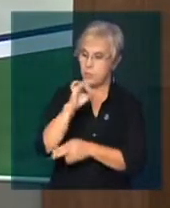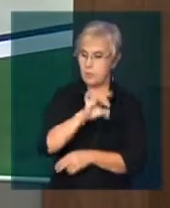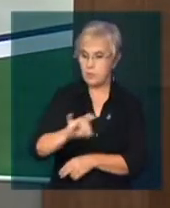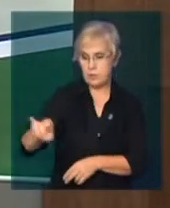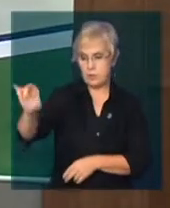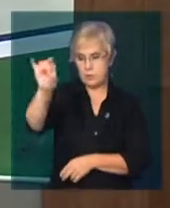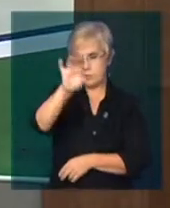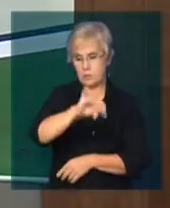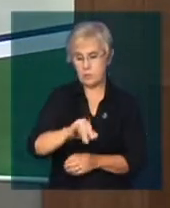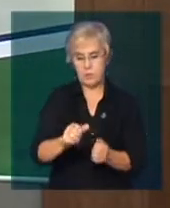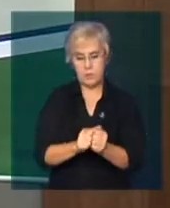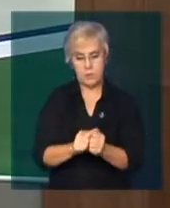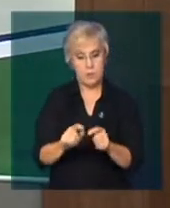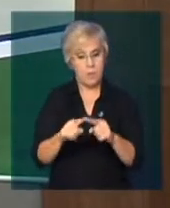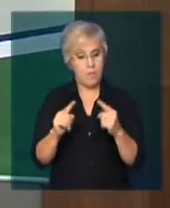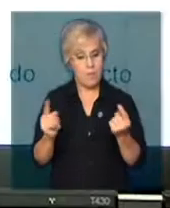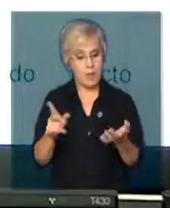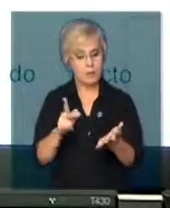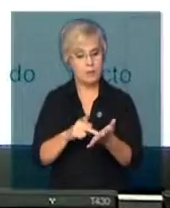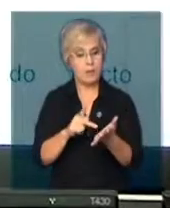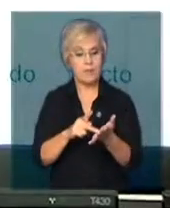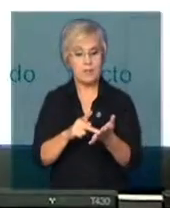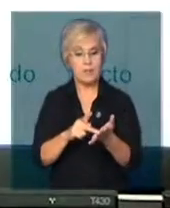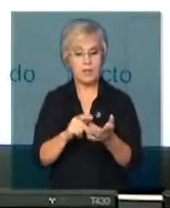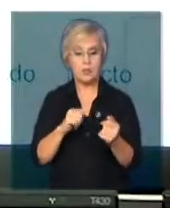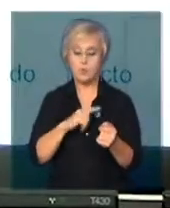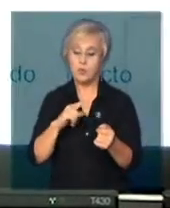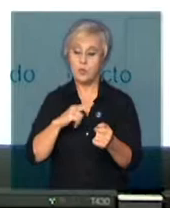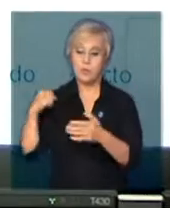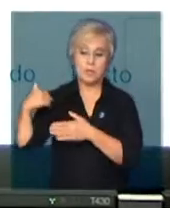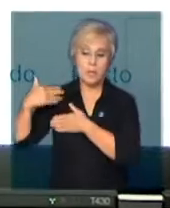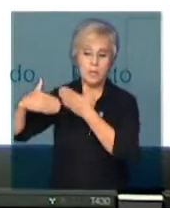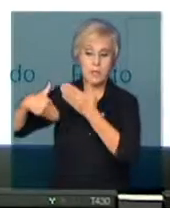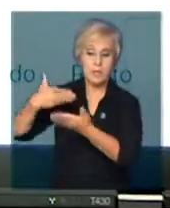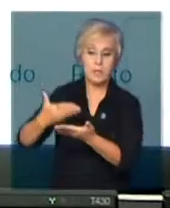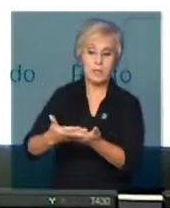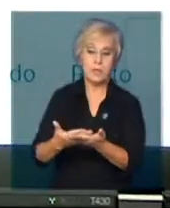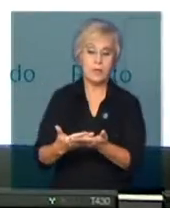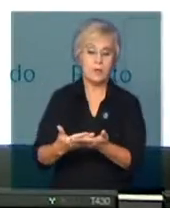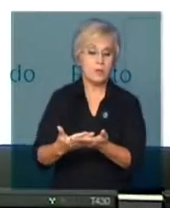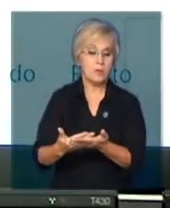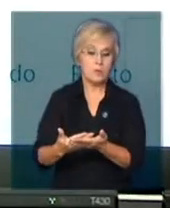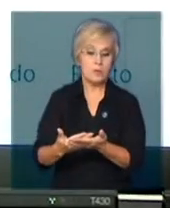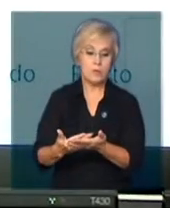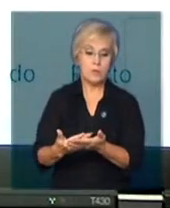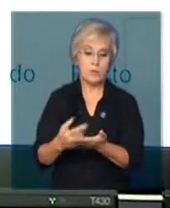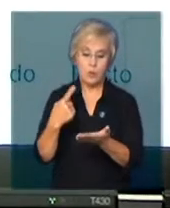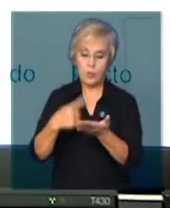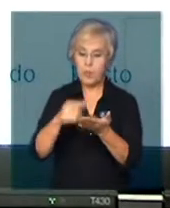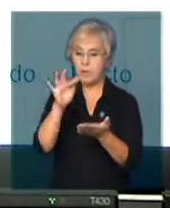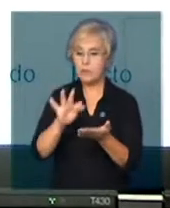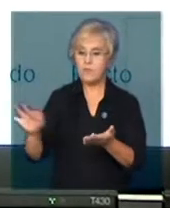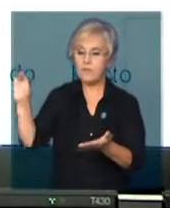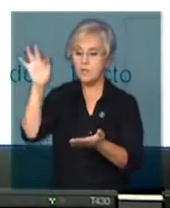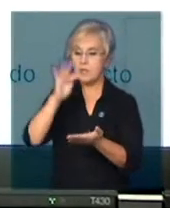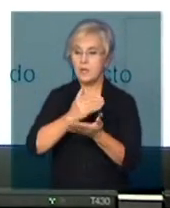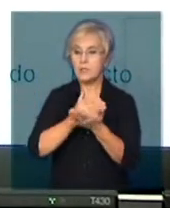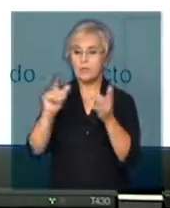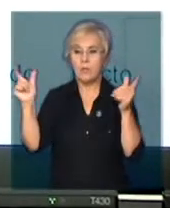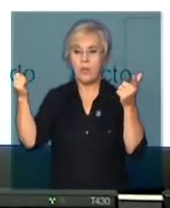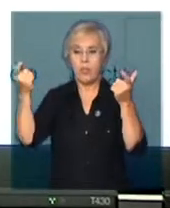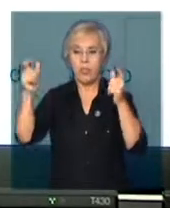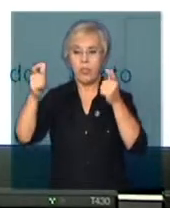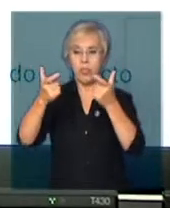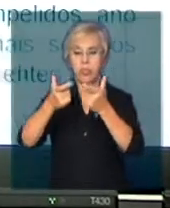federado. Porém, na prática, o que se viu ao longo do tempo foi um enfraquecimento do Pacto Federativo e um